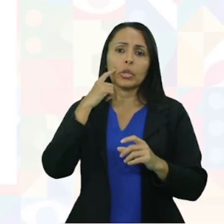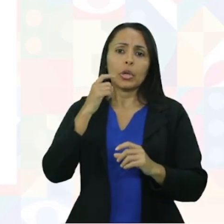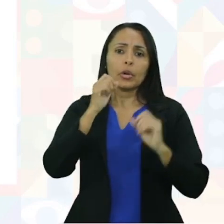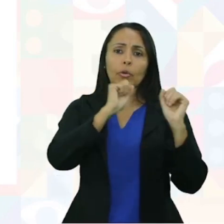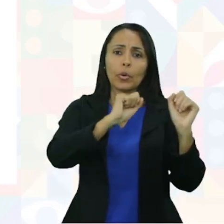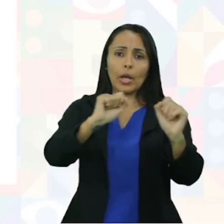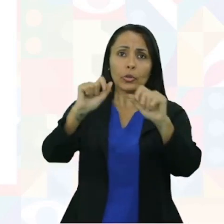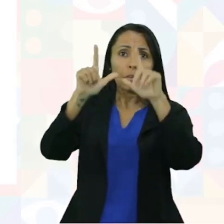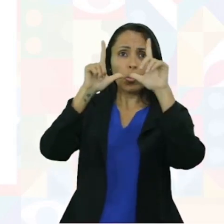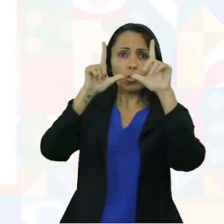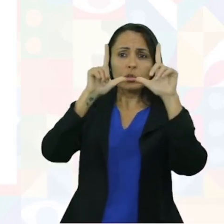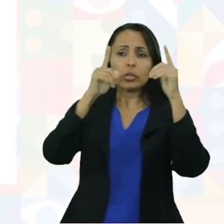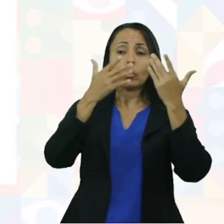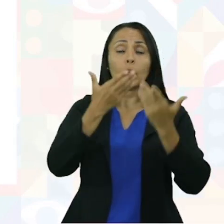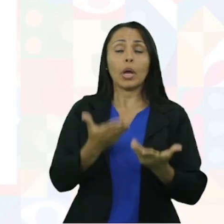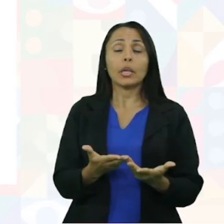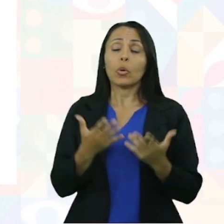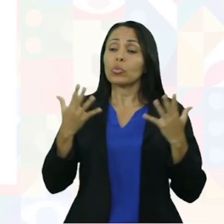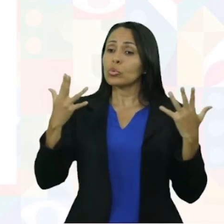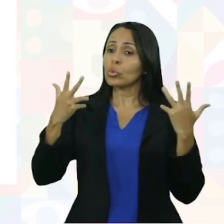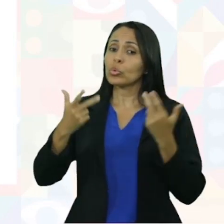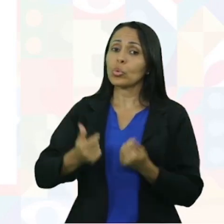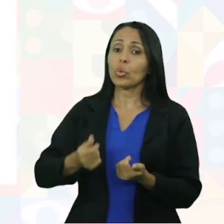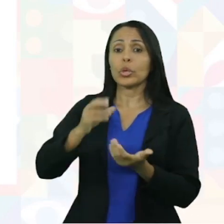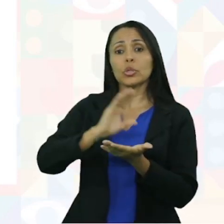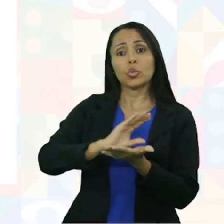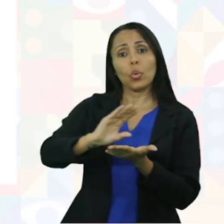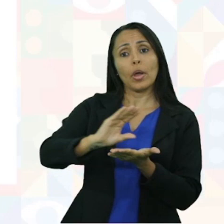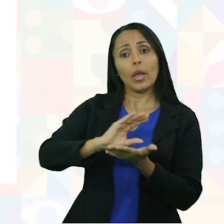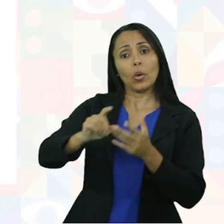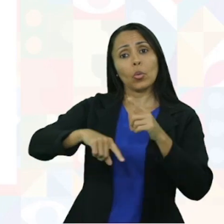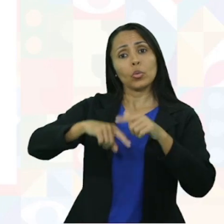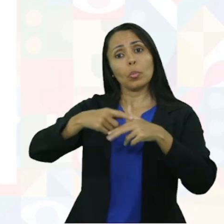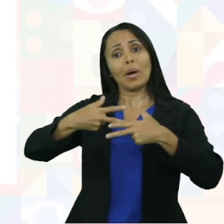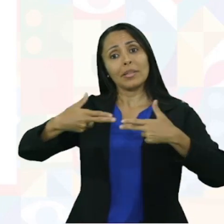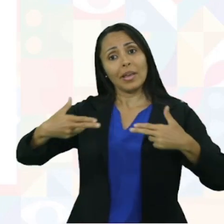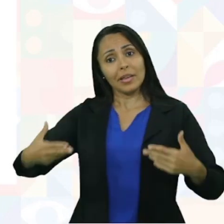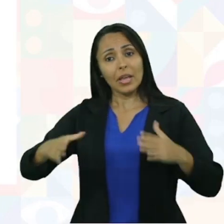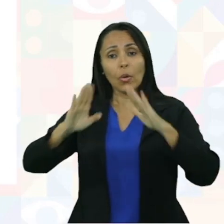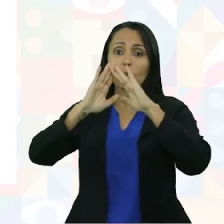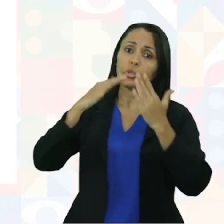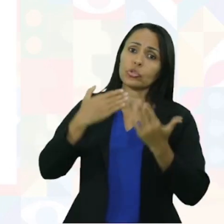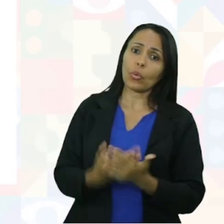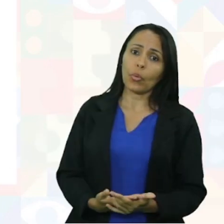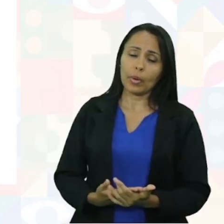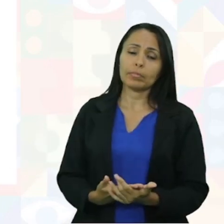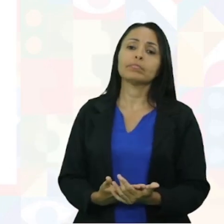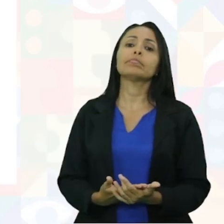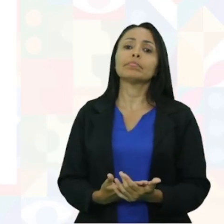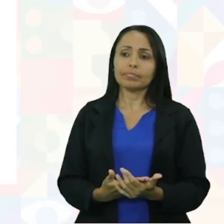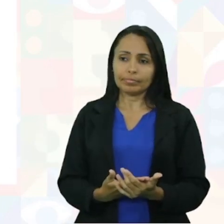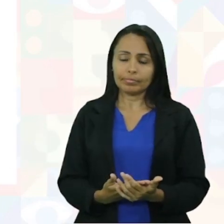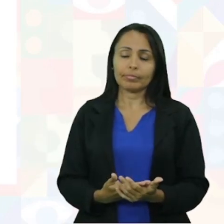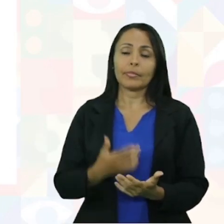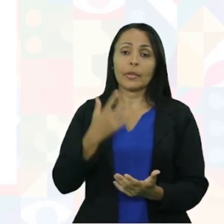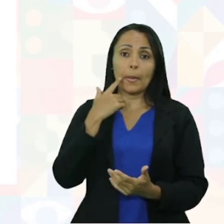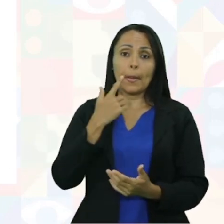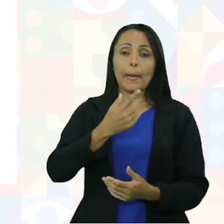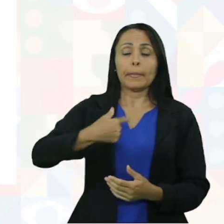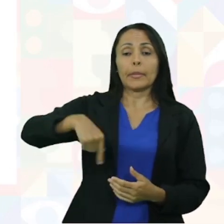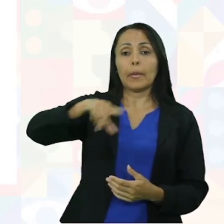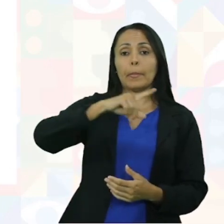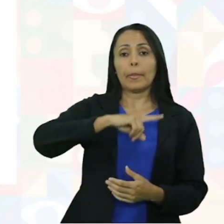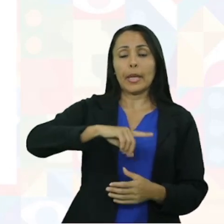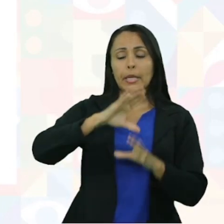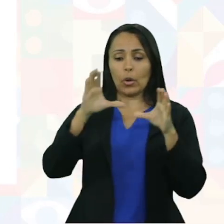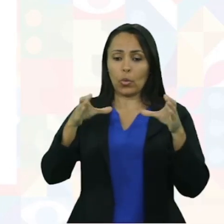tudo isso é recurso que pertence à escola. Pertence à escola, pertence à comunidade escolar, é